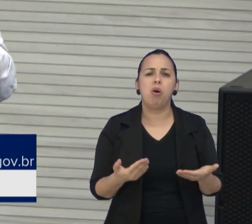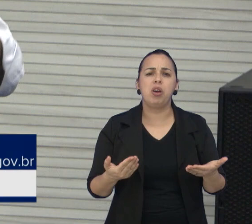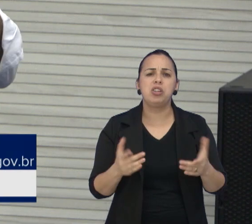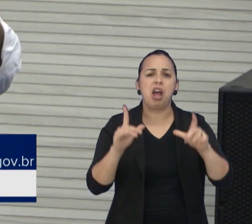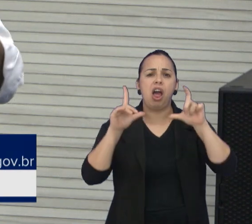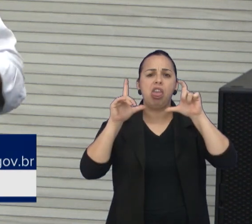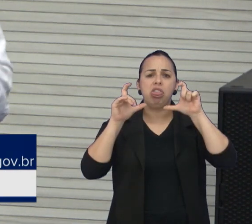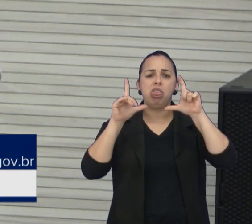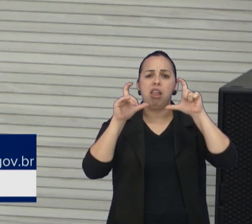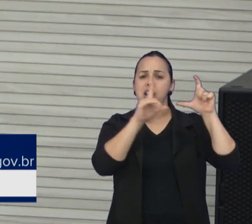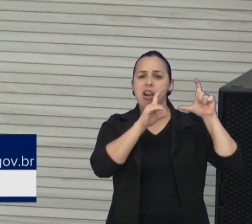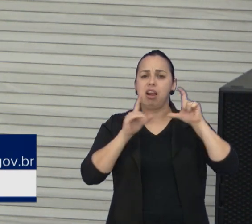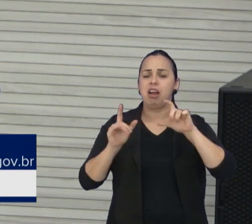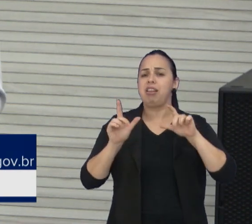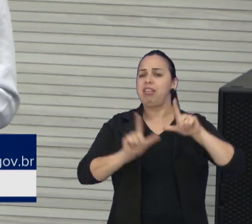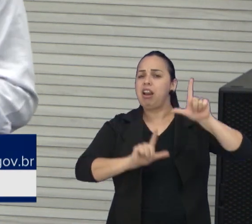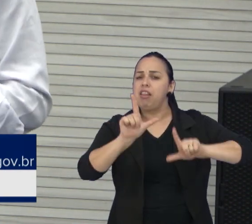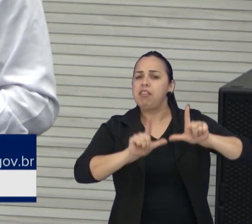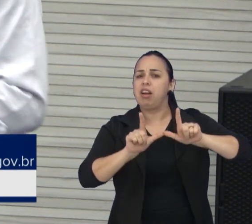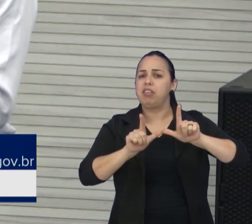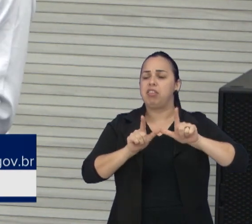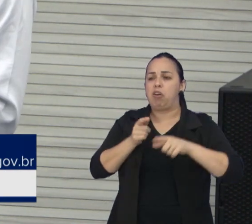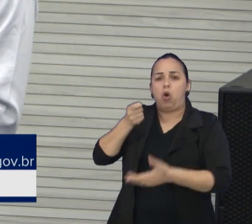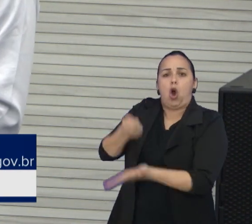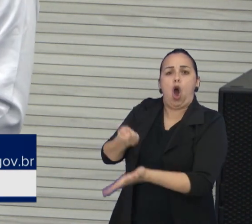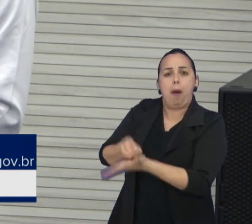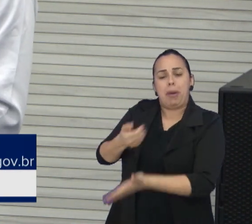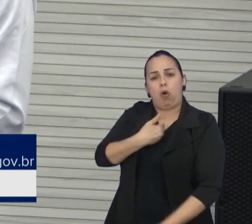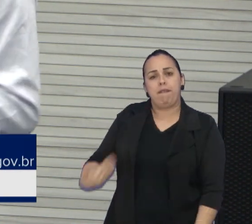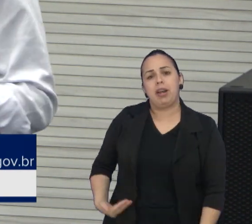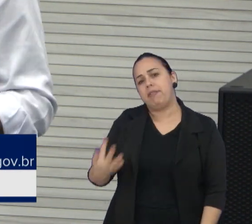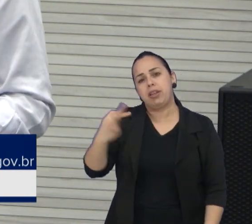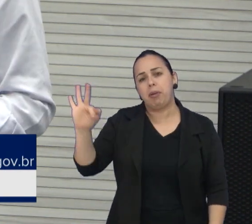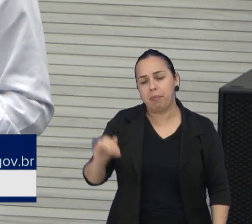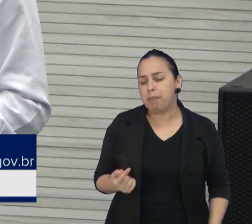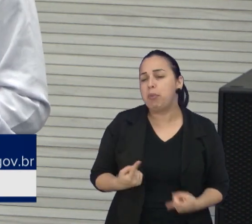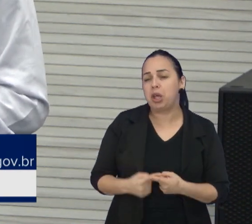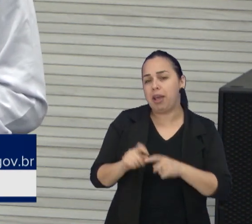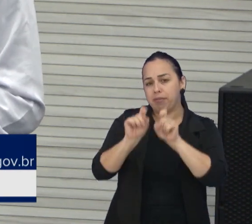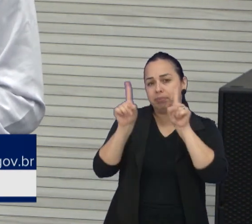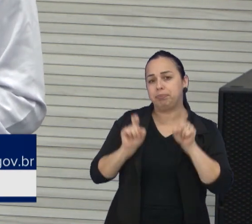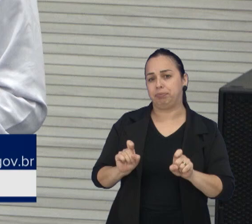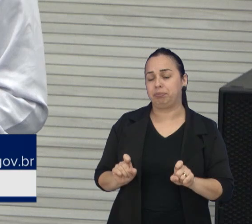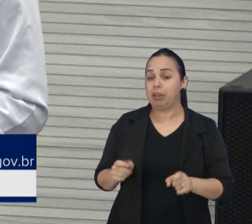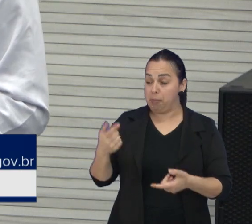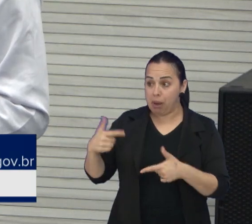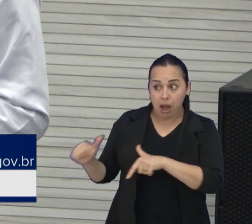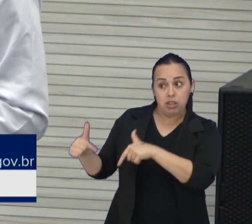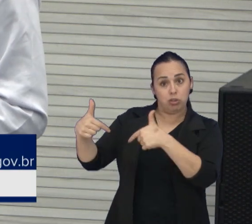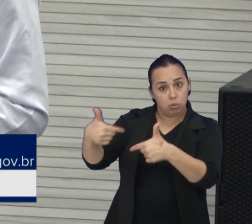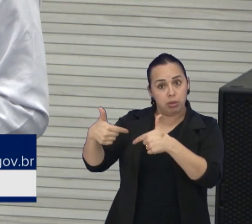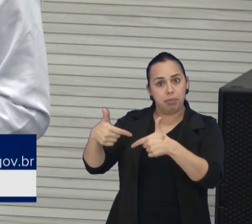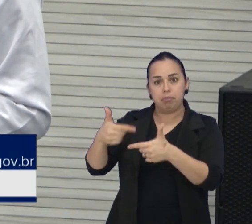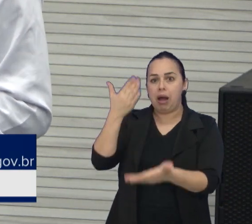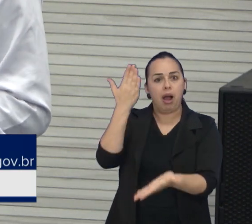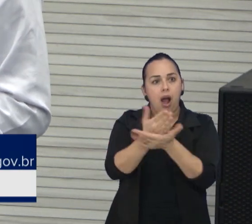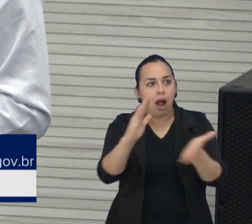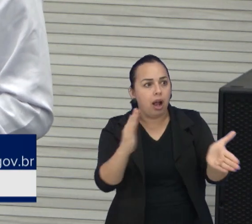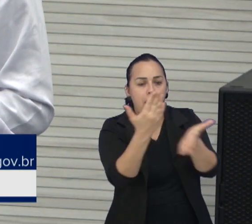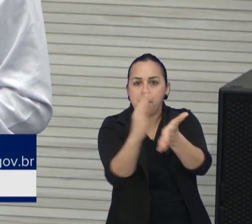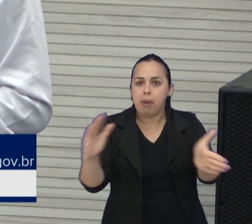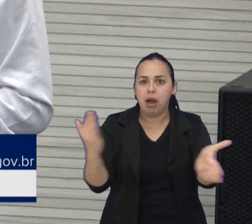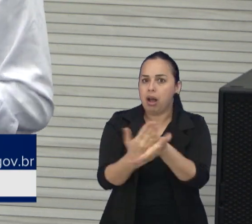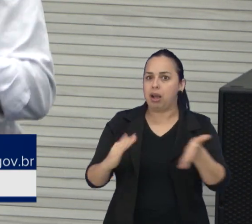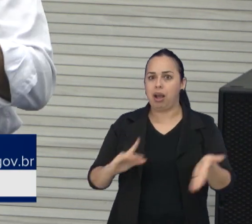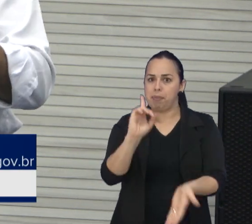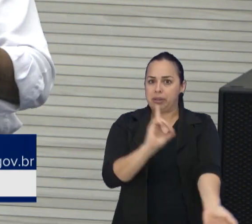sociais não vão em cima do governo federal para ter uma ação no Brasil para a gente acabar com esses focos, matar